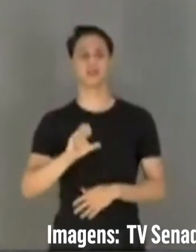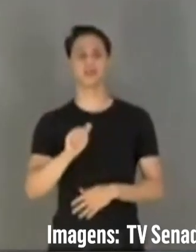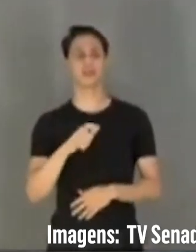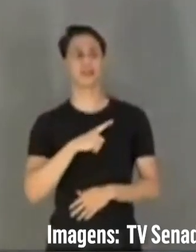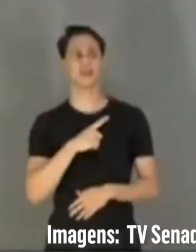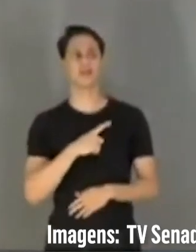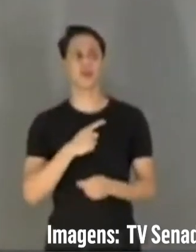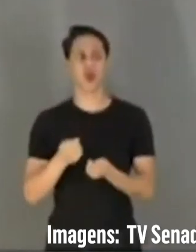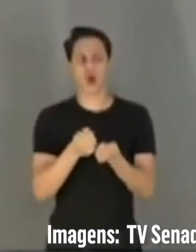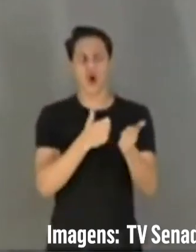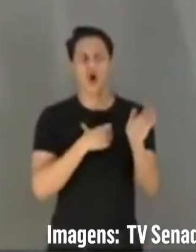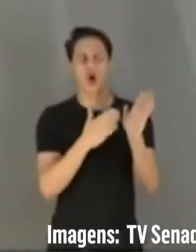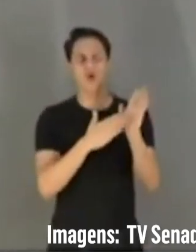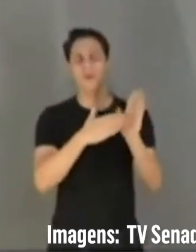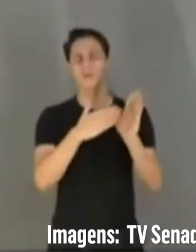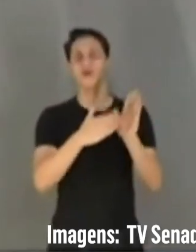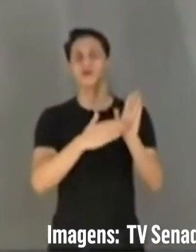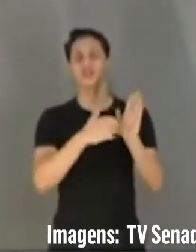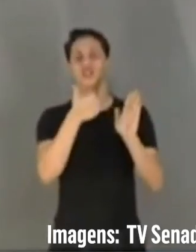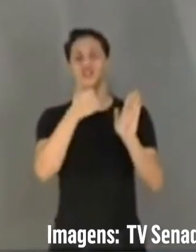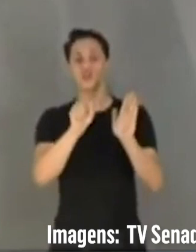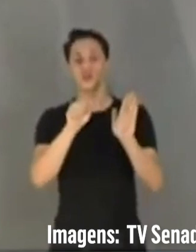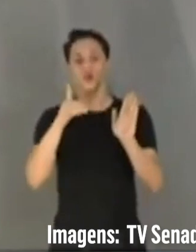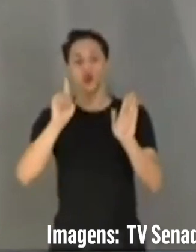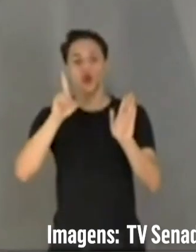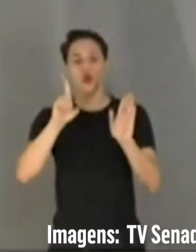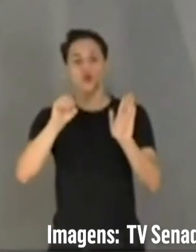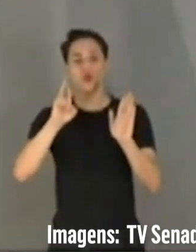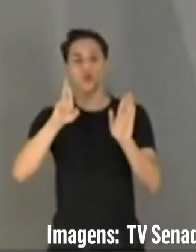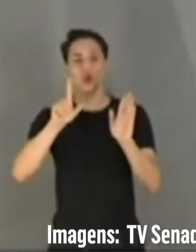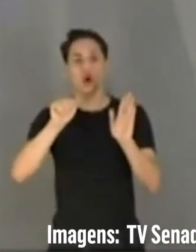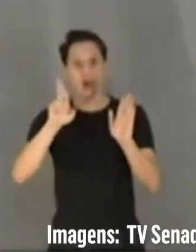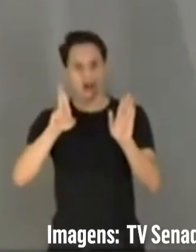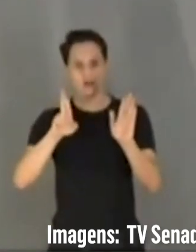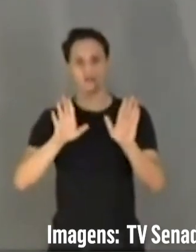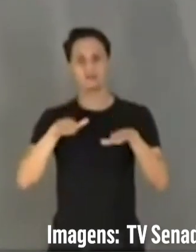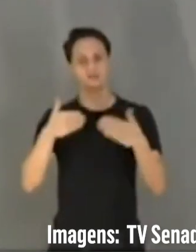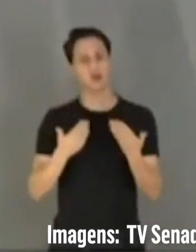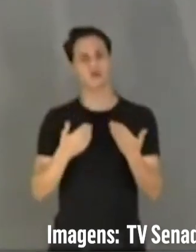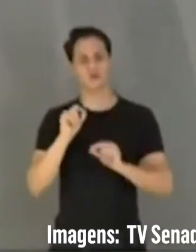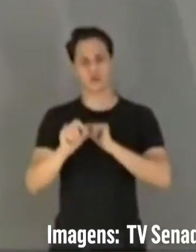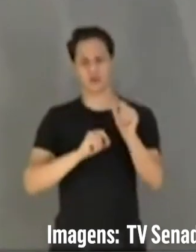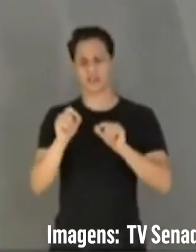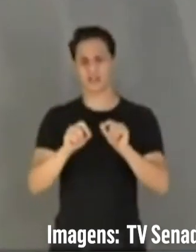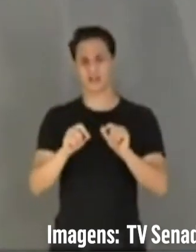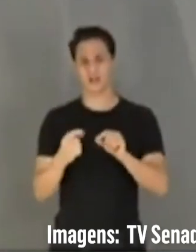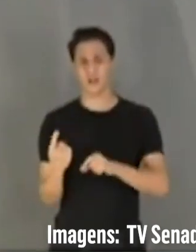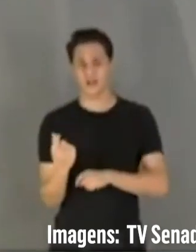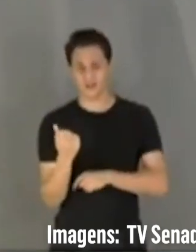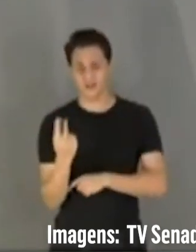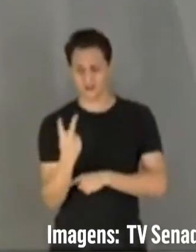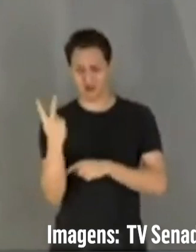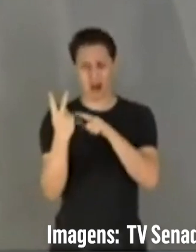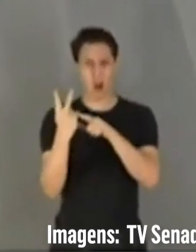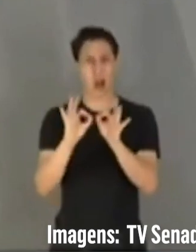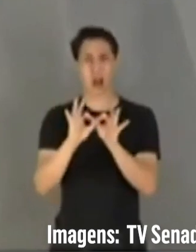dólares. E essa oferta a gente não repassou para o Ministério e no e-mail eu escrevo. Esse valor está muito longe